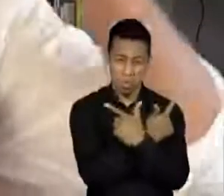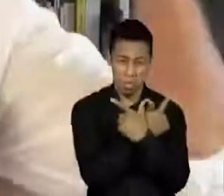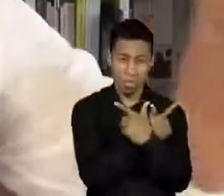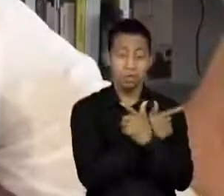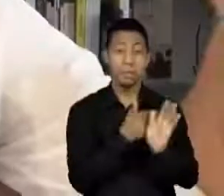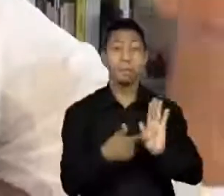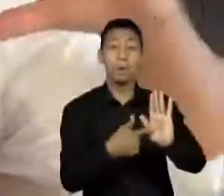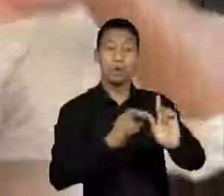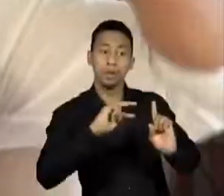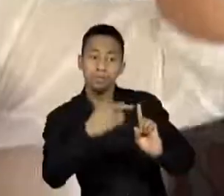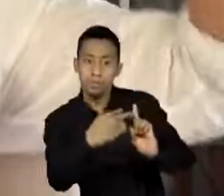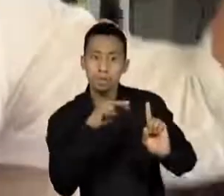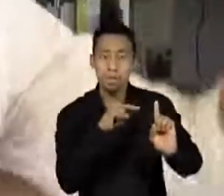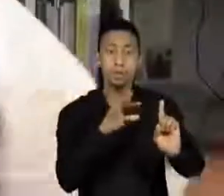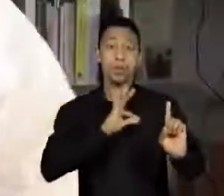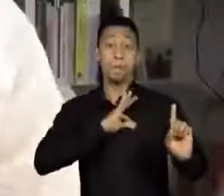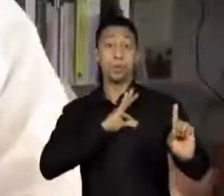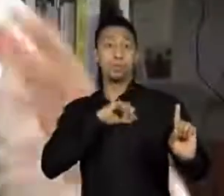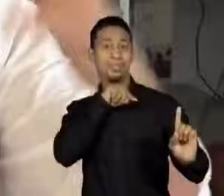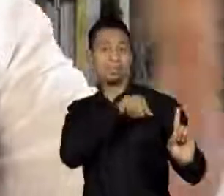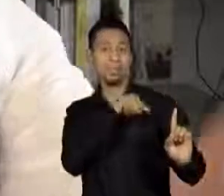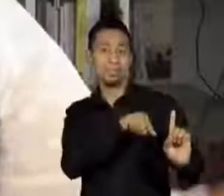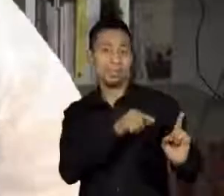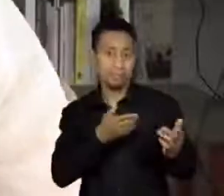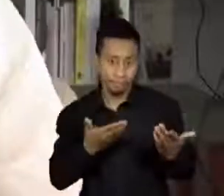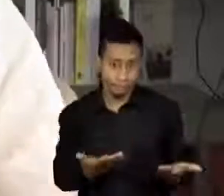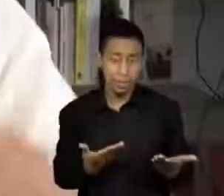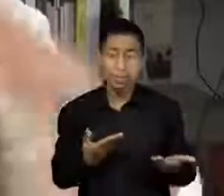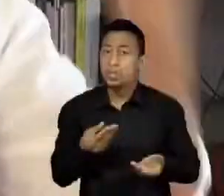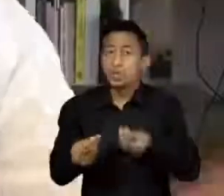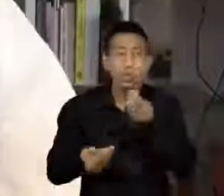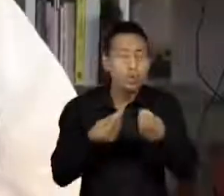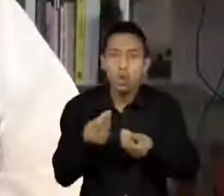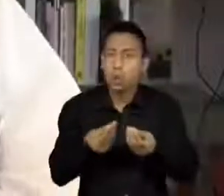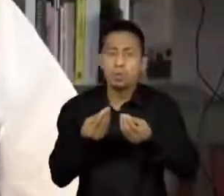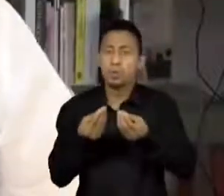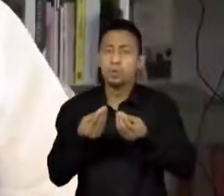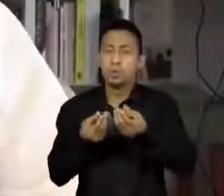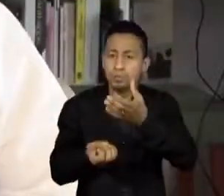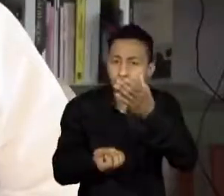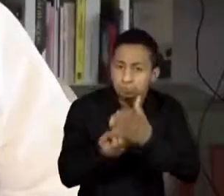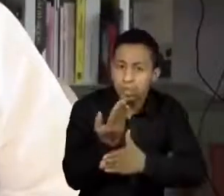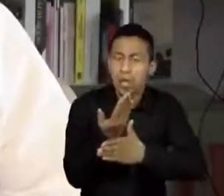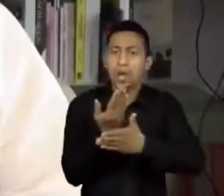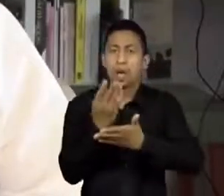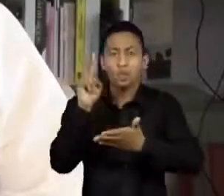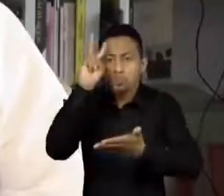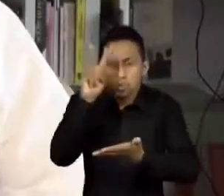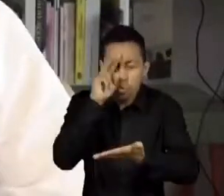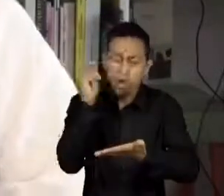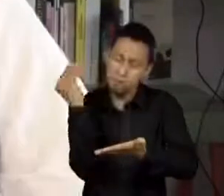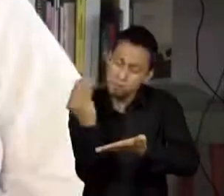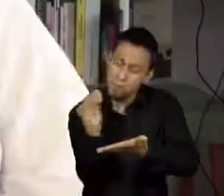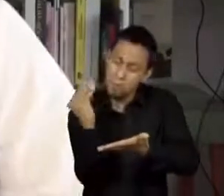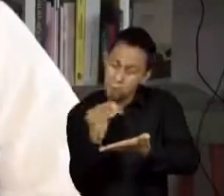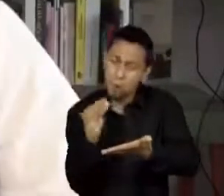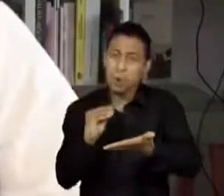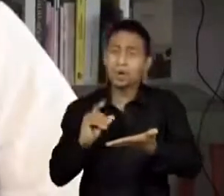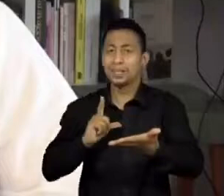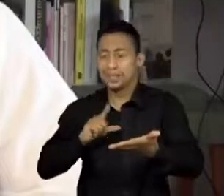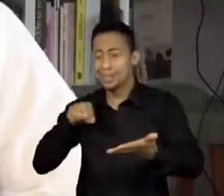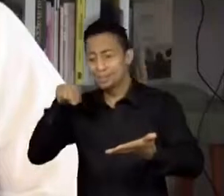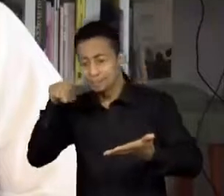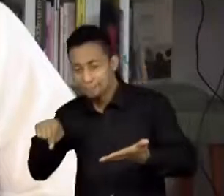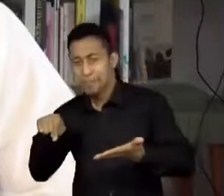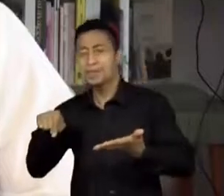Como fazer uma história tivesse todos os pontos de vistas incluindo dos bandidos é